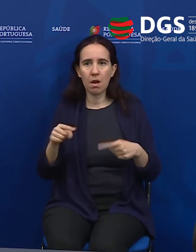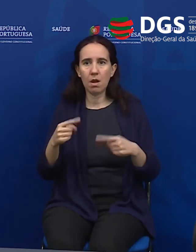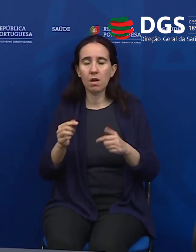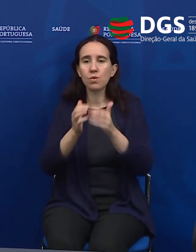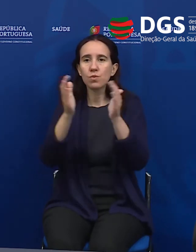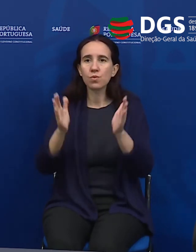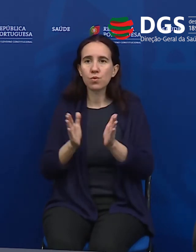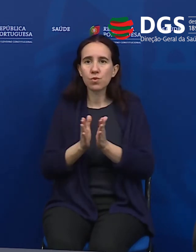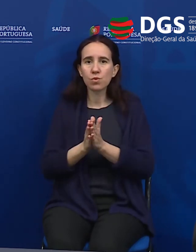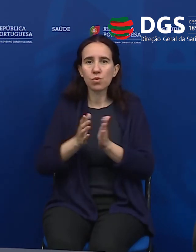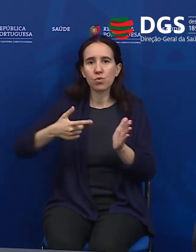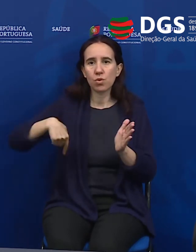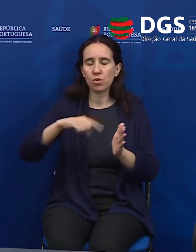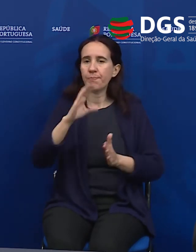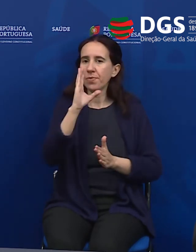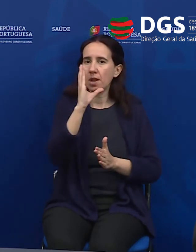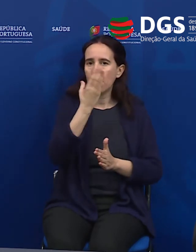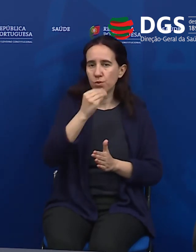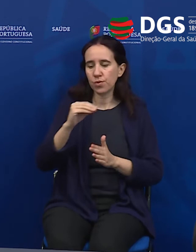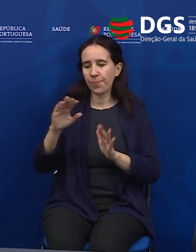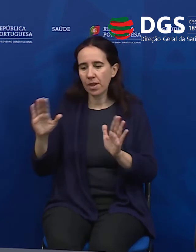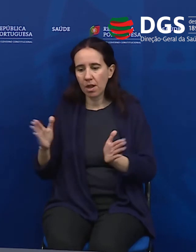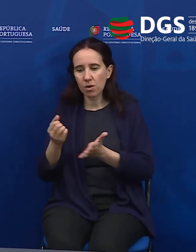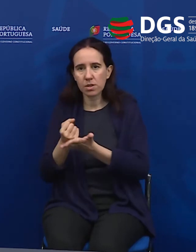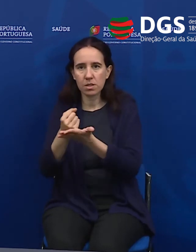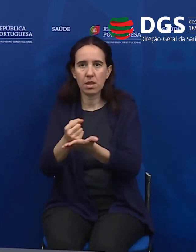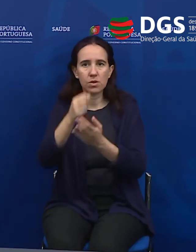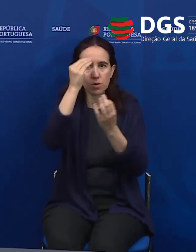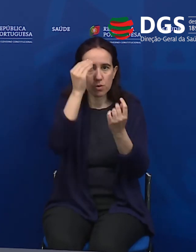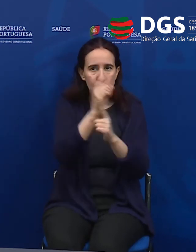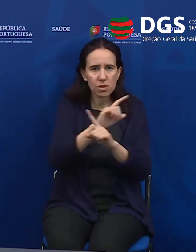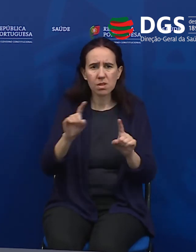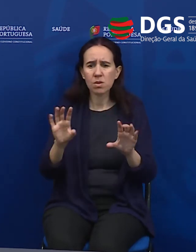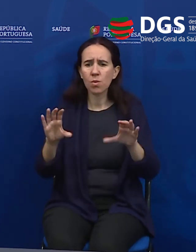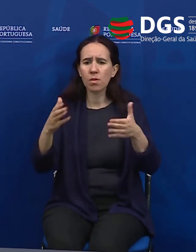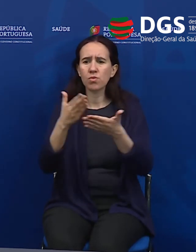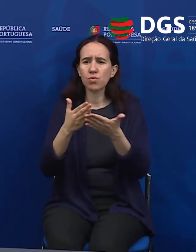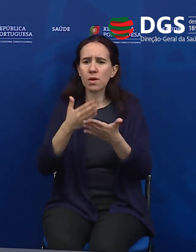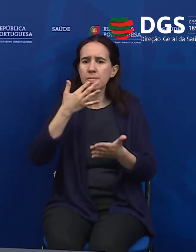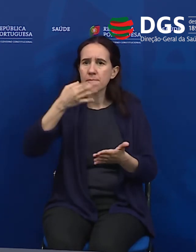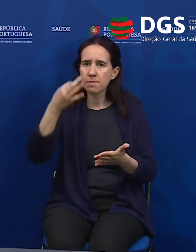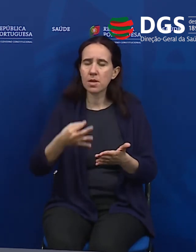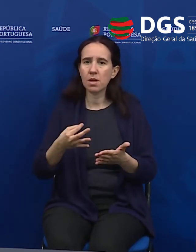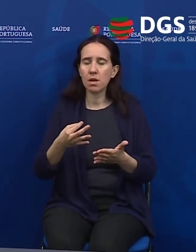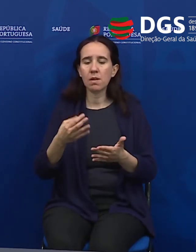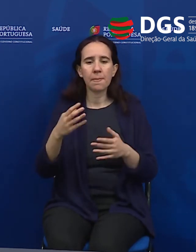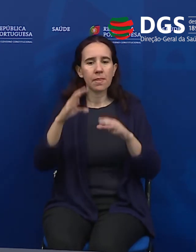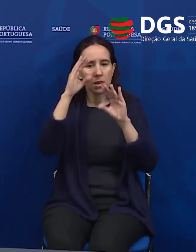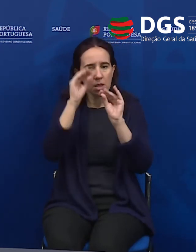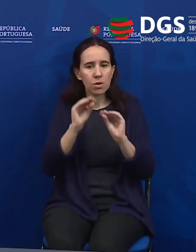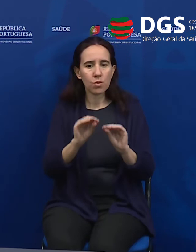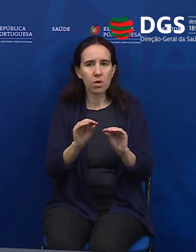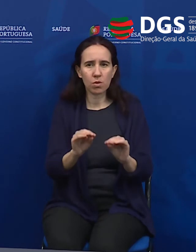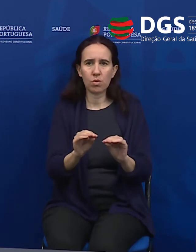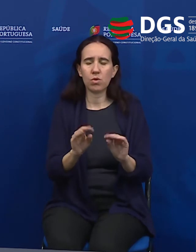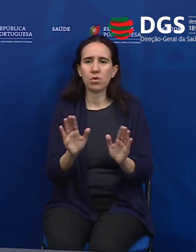todos nós, alunos, auxiliares, docentes, toda a comunidade escolar, educadores,